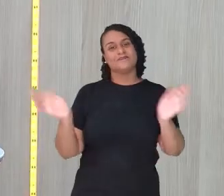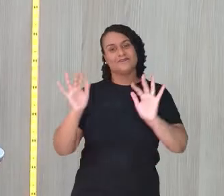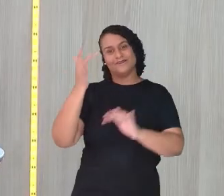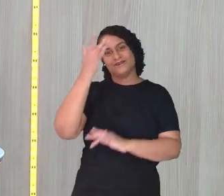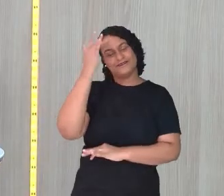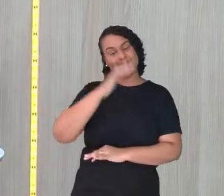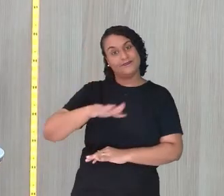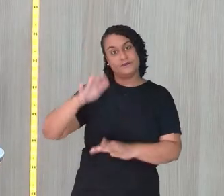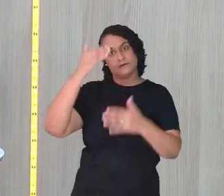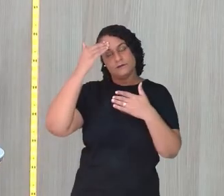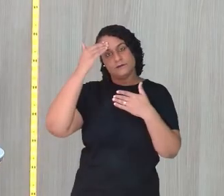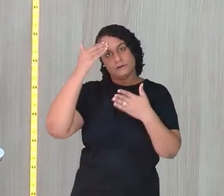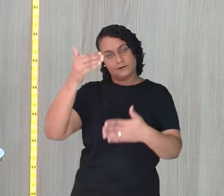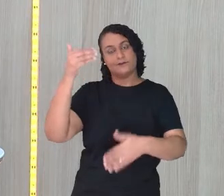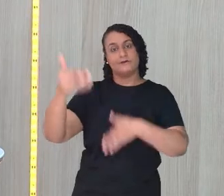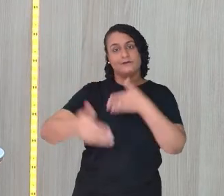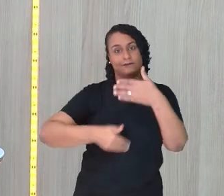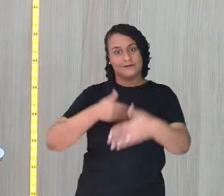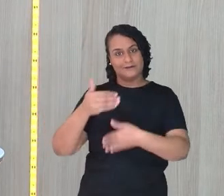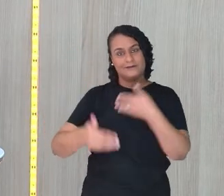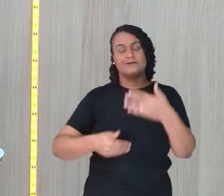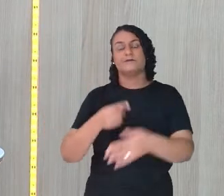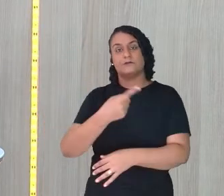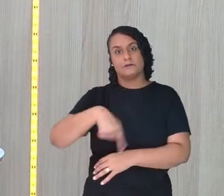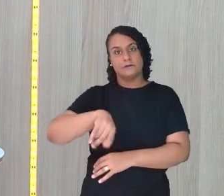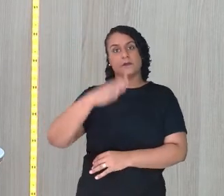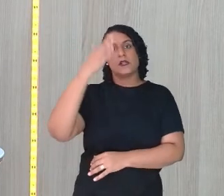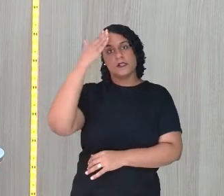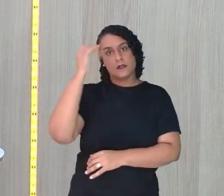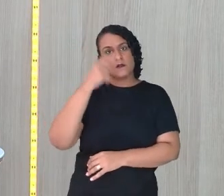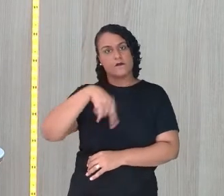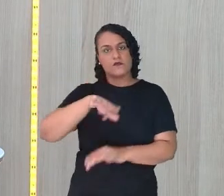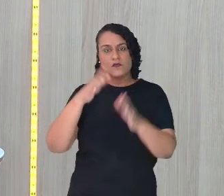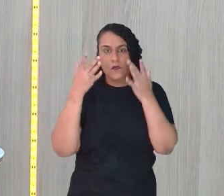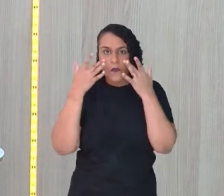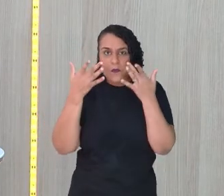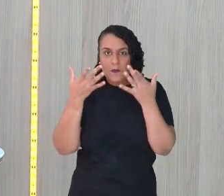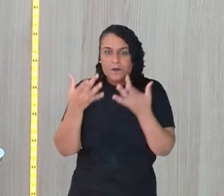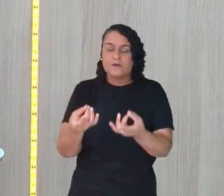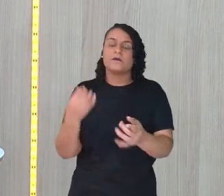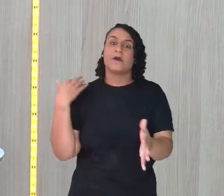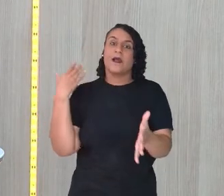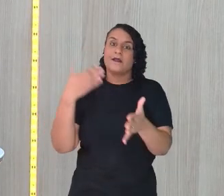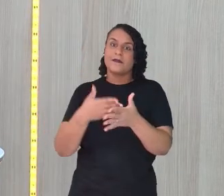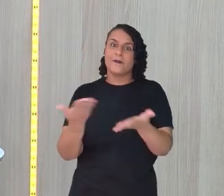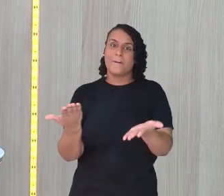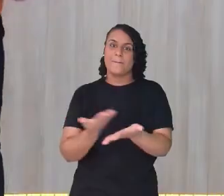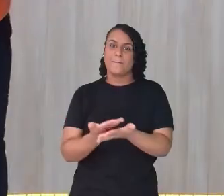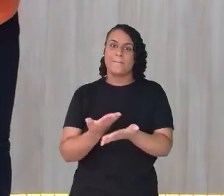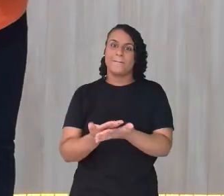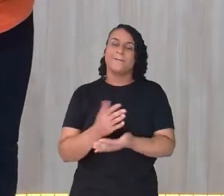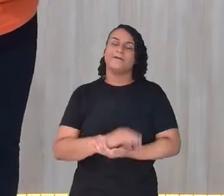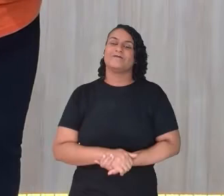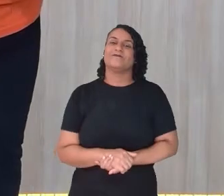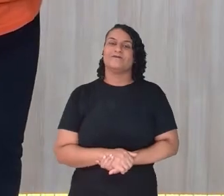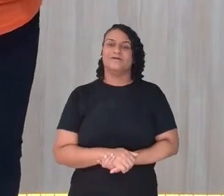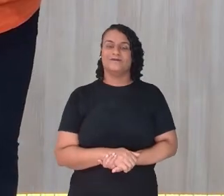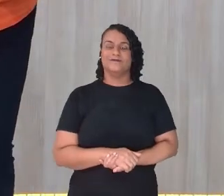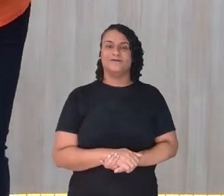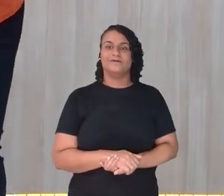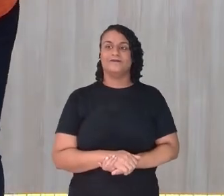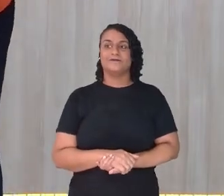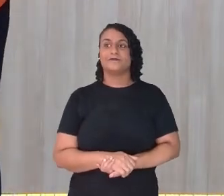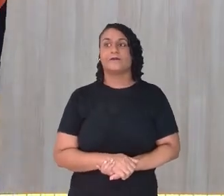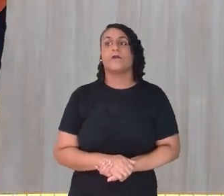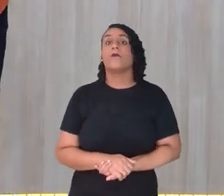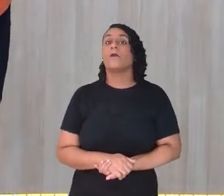pessoal. Obrigada, viu, pela participação de vocês. Sei que vocês estão bem atentos. Até a próxima aula. Pois é, gente. Olha o que